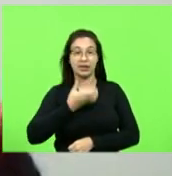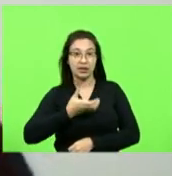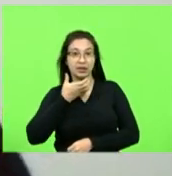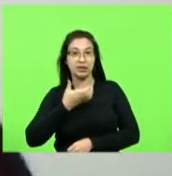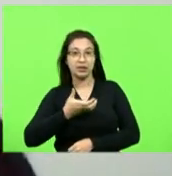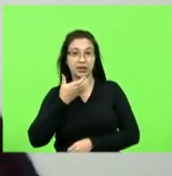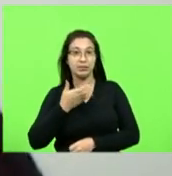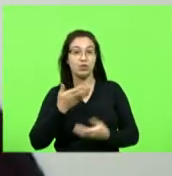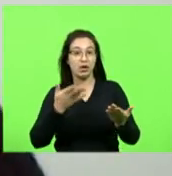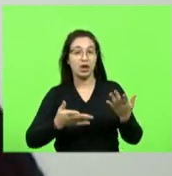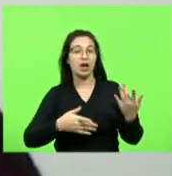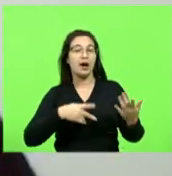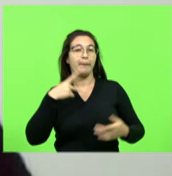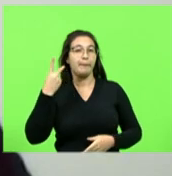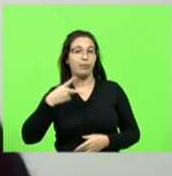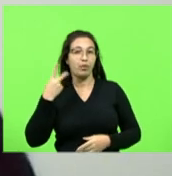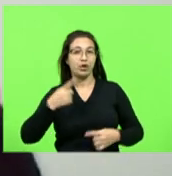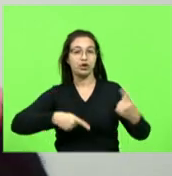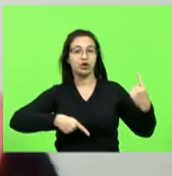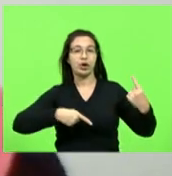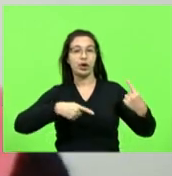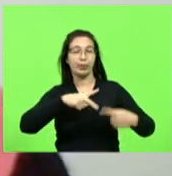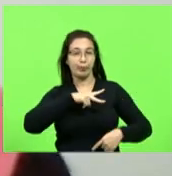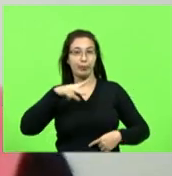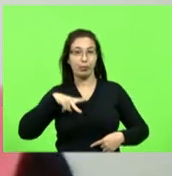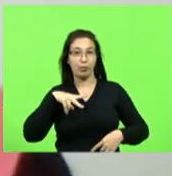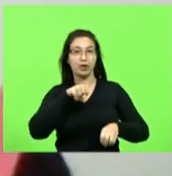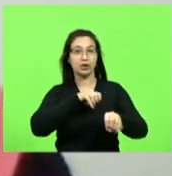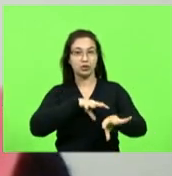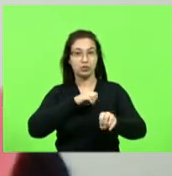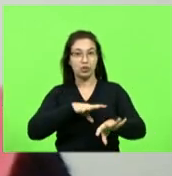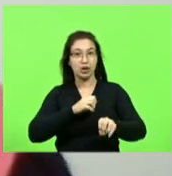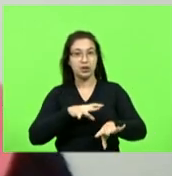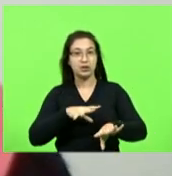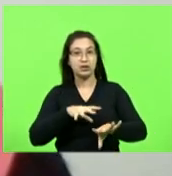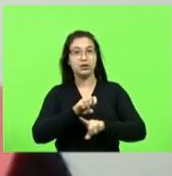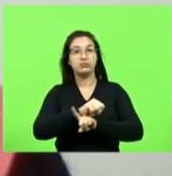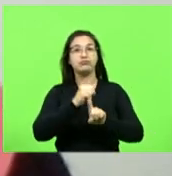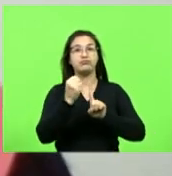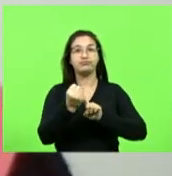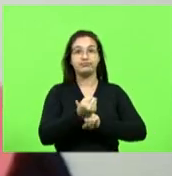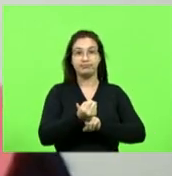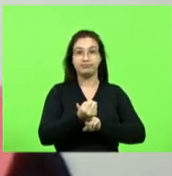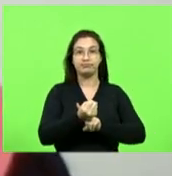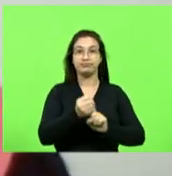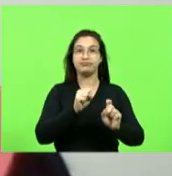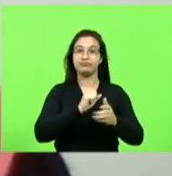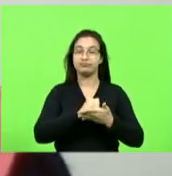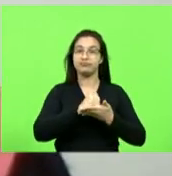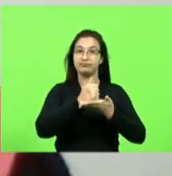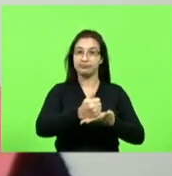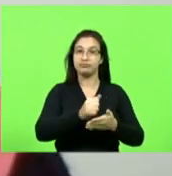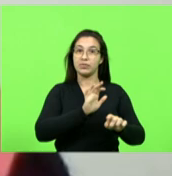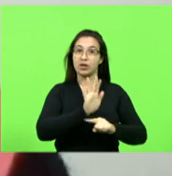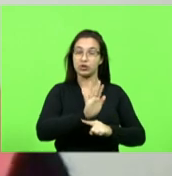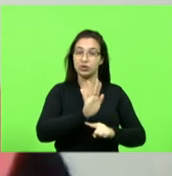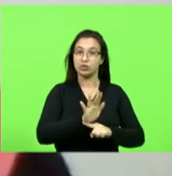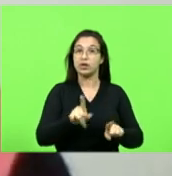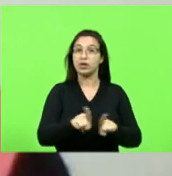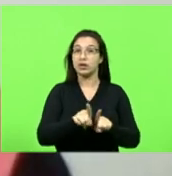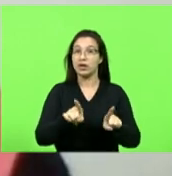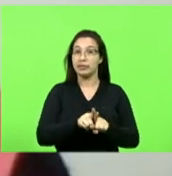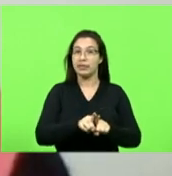das políticas públicas de educação e de assistência social, bem como da descaracterização